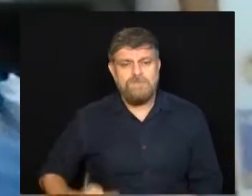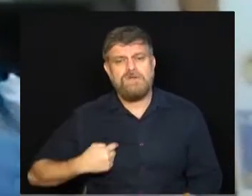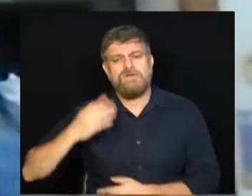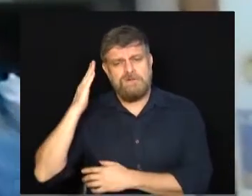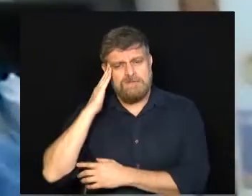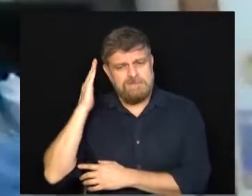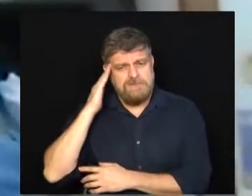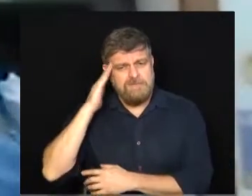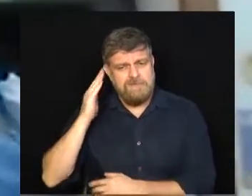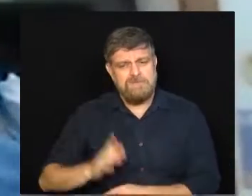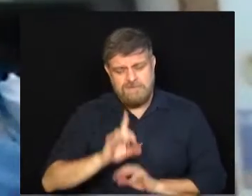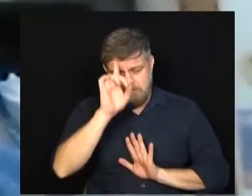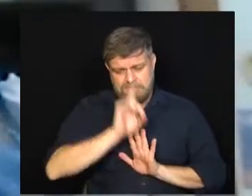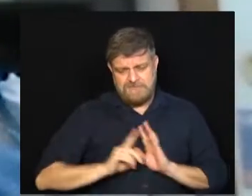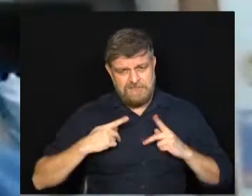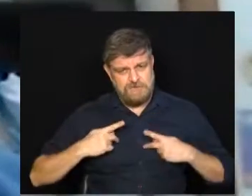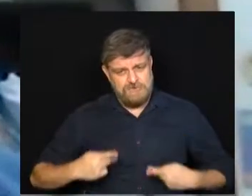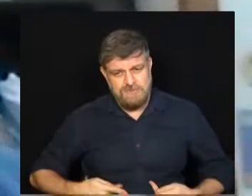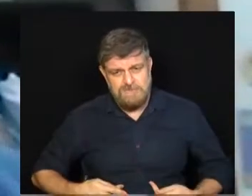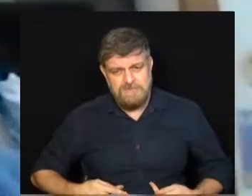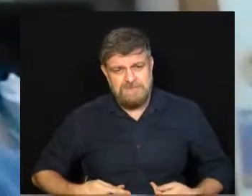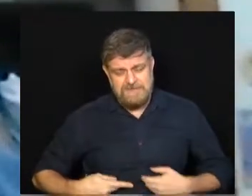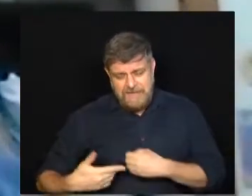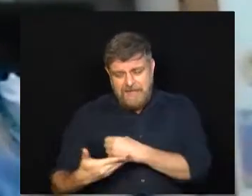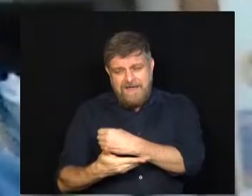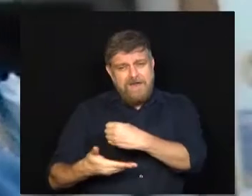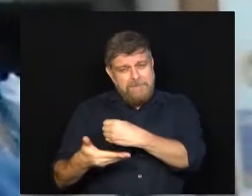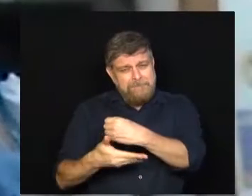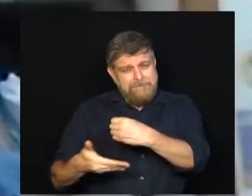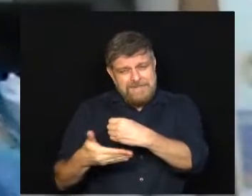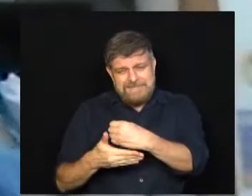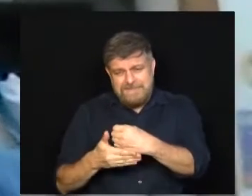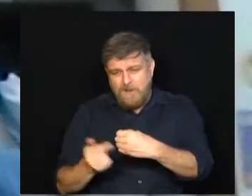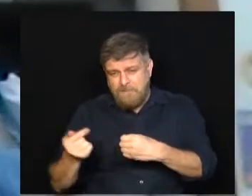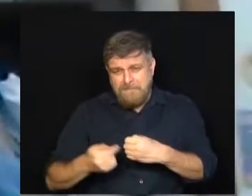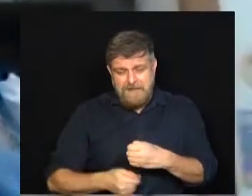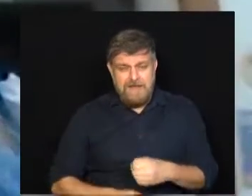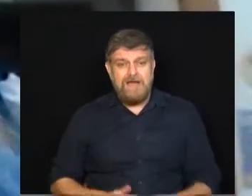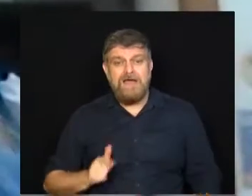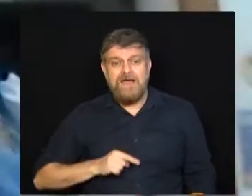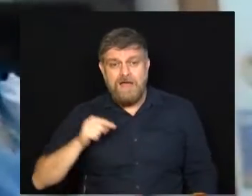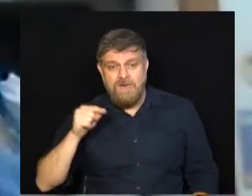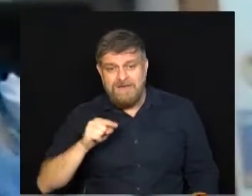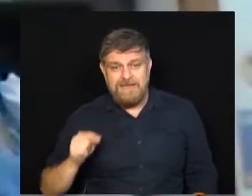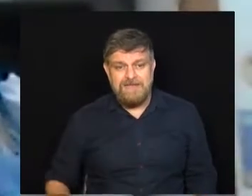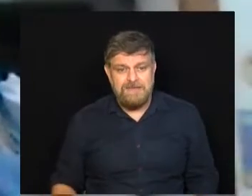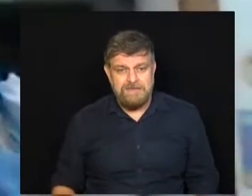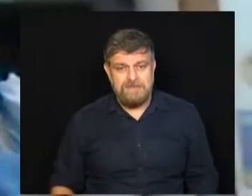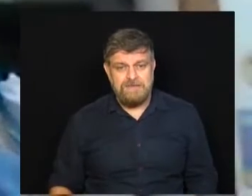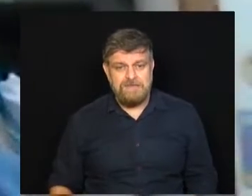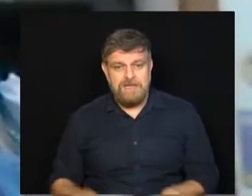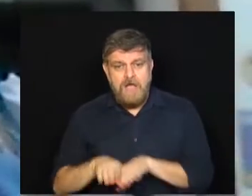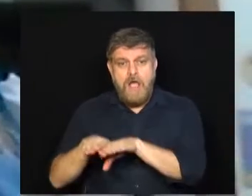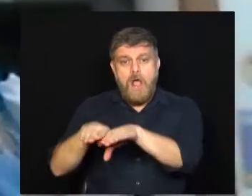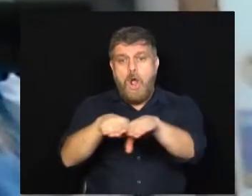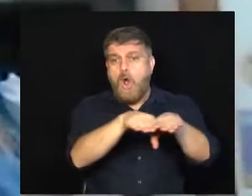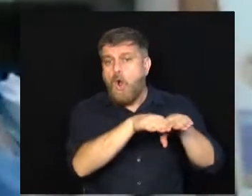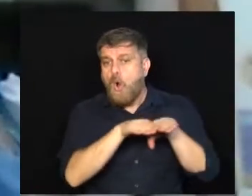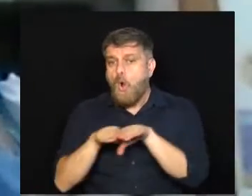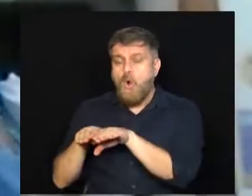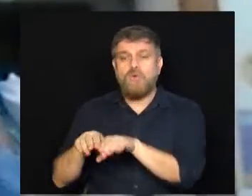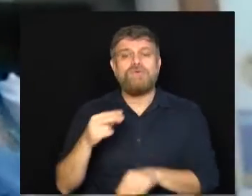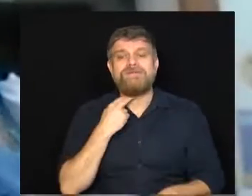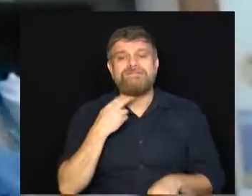que os direitos humanos, um dos princípios, é fundamental, um dos princípios dos direitos humanos é que eles são unos e indivisíveis. O